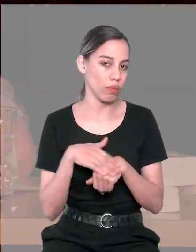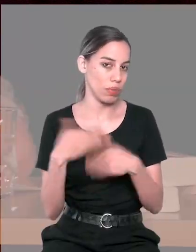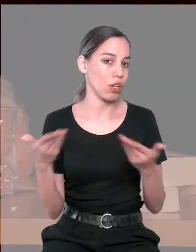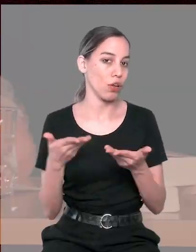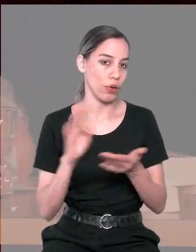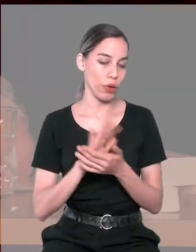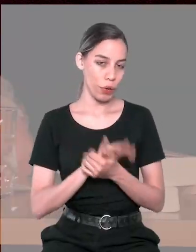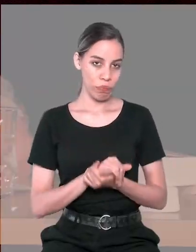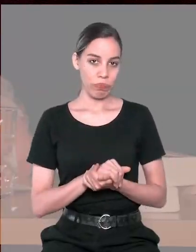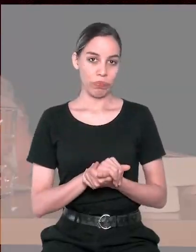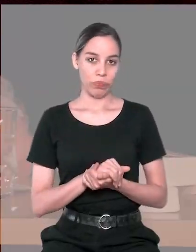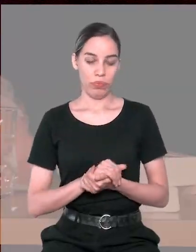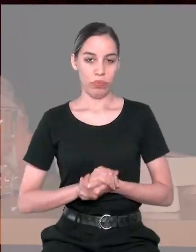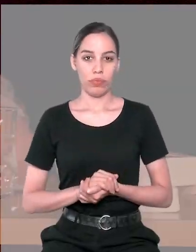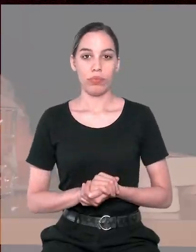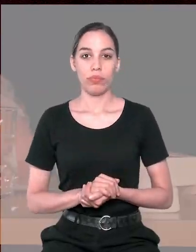conversa hoje. Né?